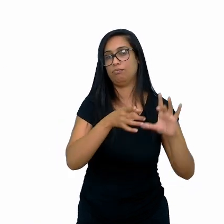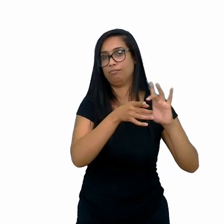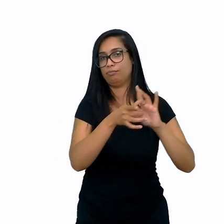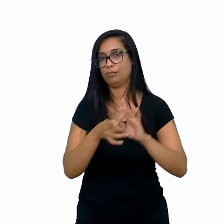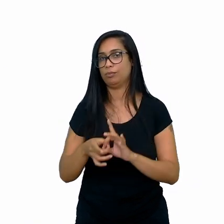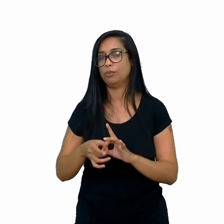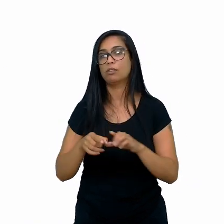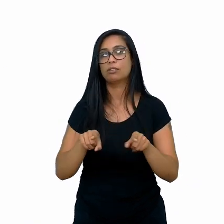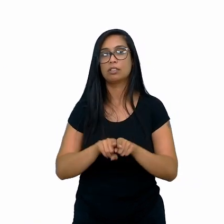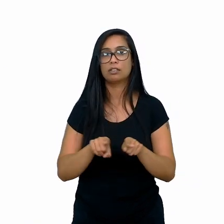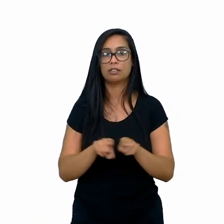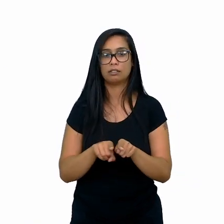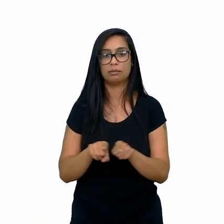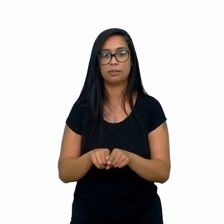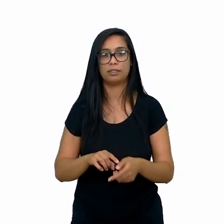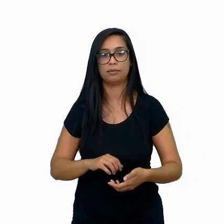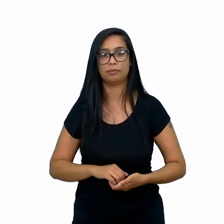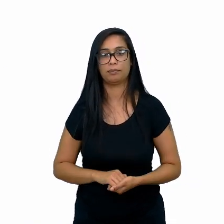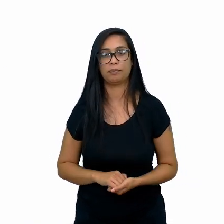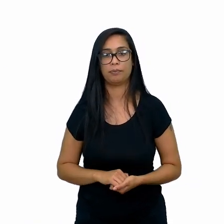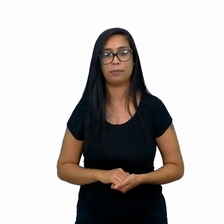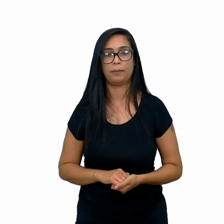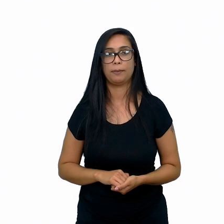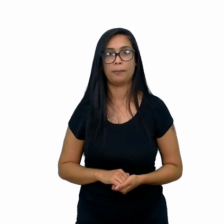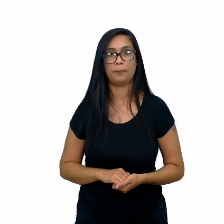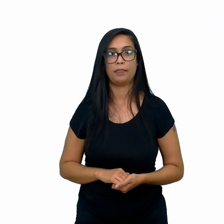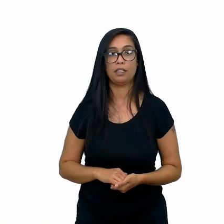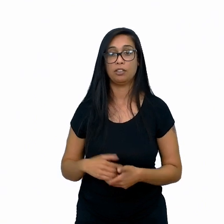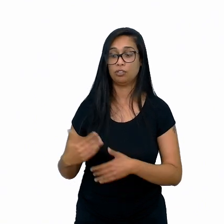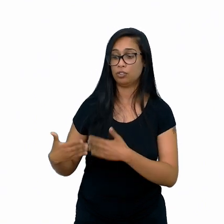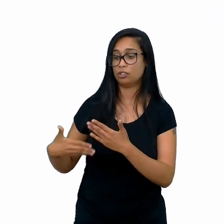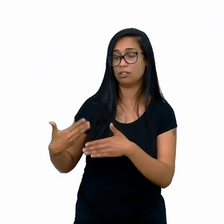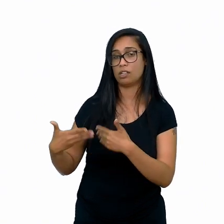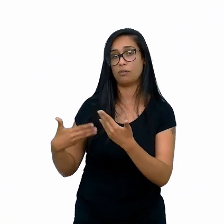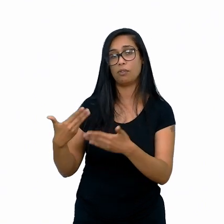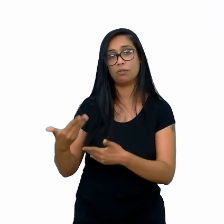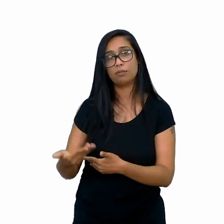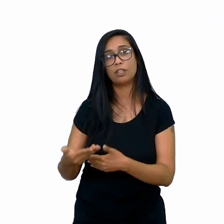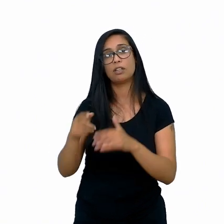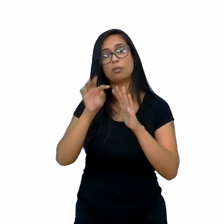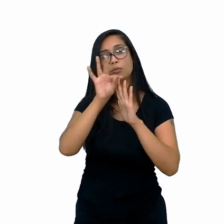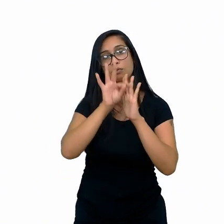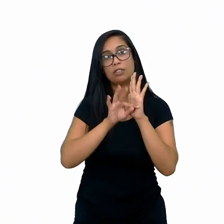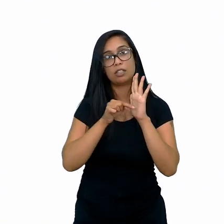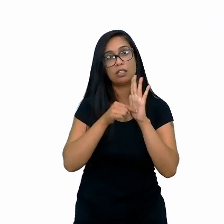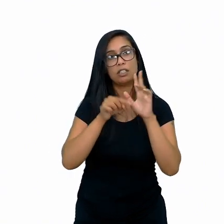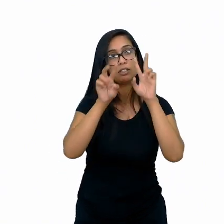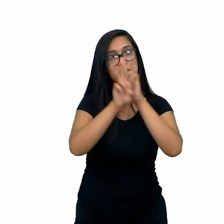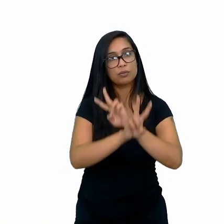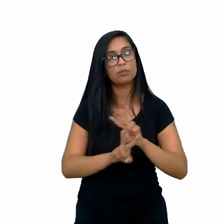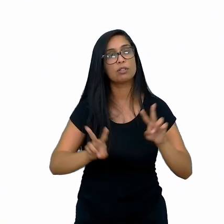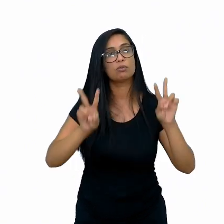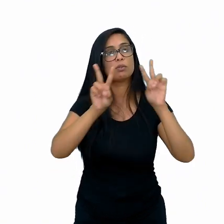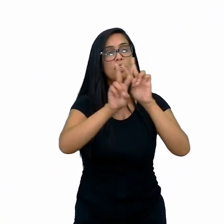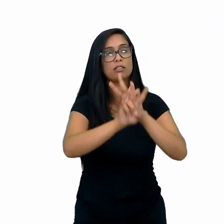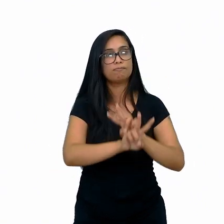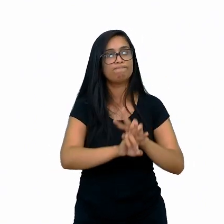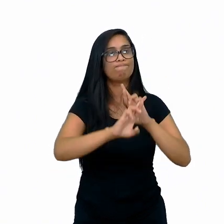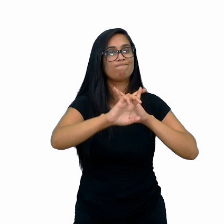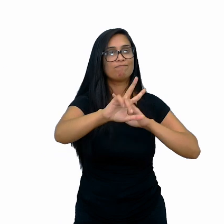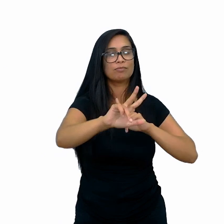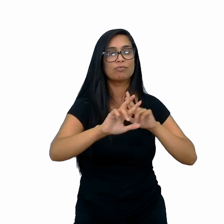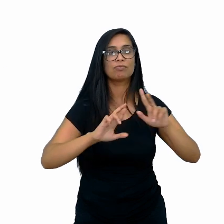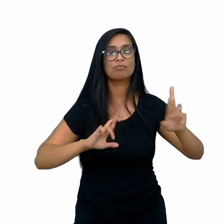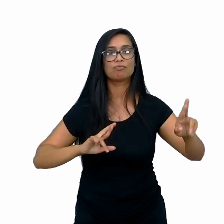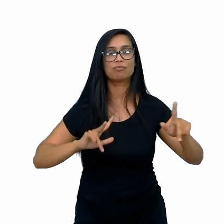Tendo em loco a produção textual, a revisão processual é inerente ao processo